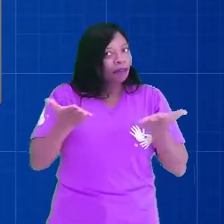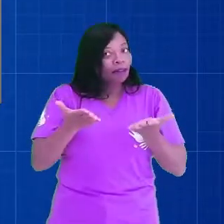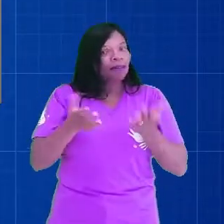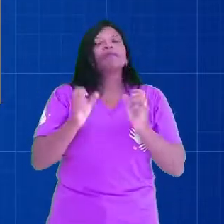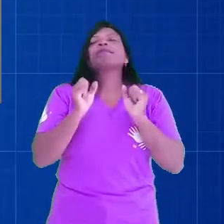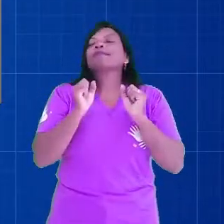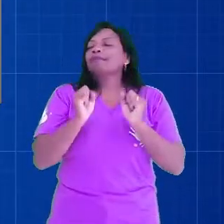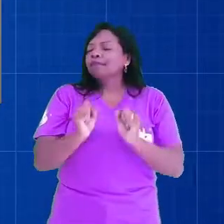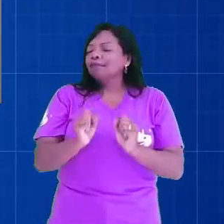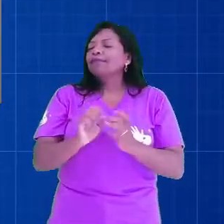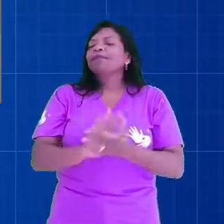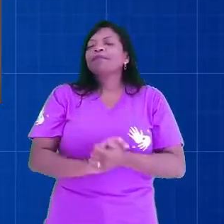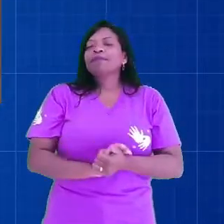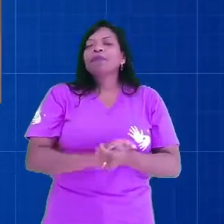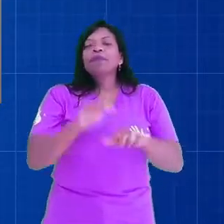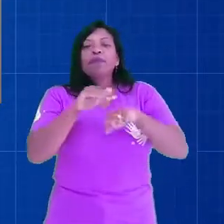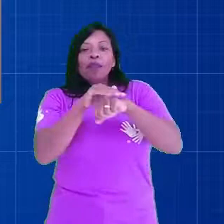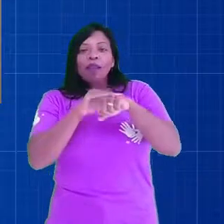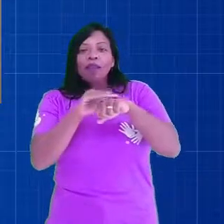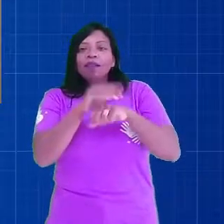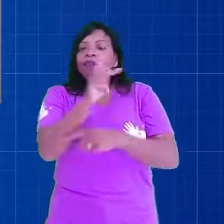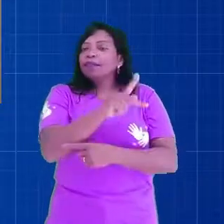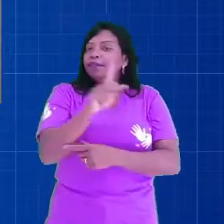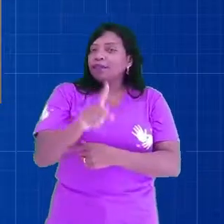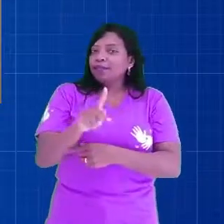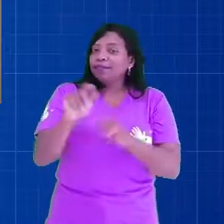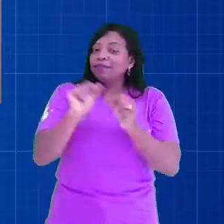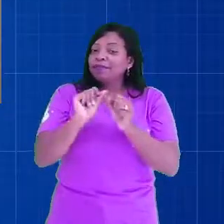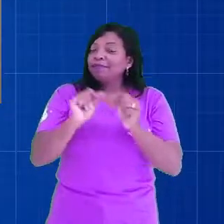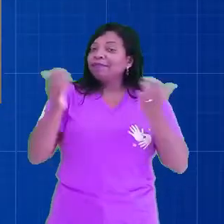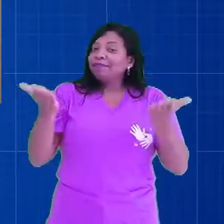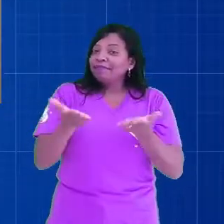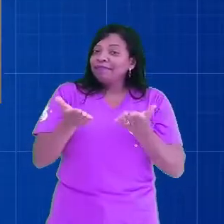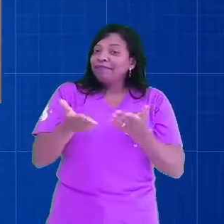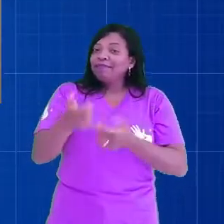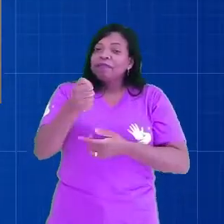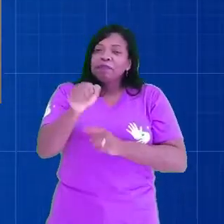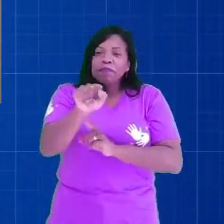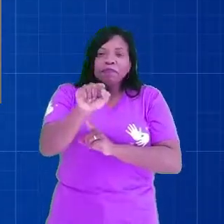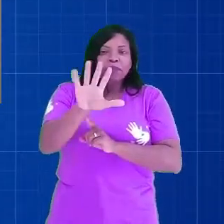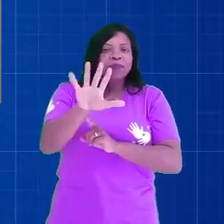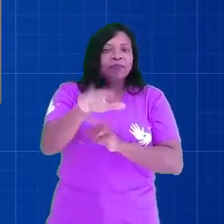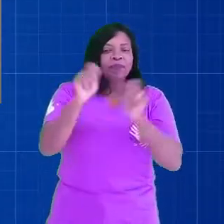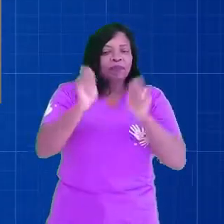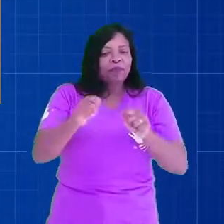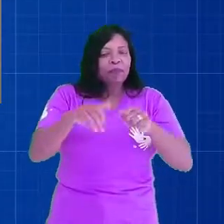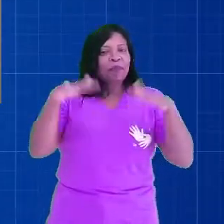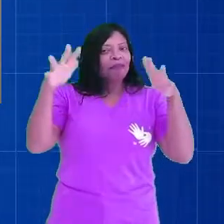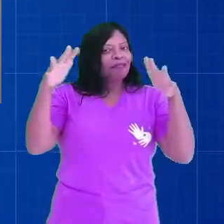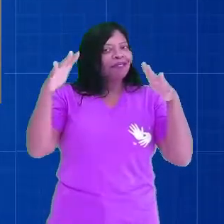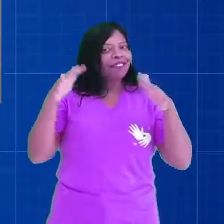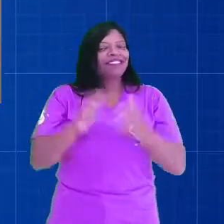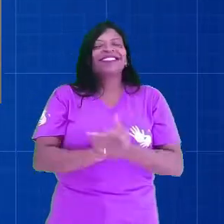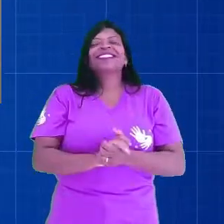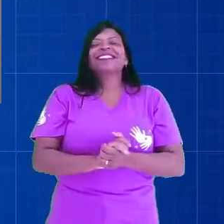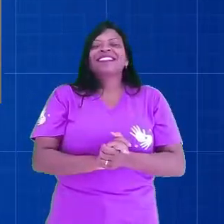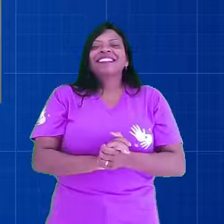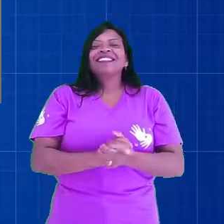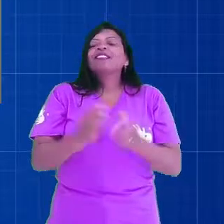agora. Esse daqui vocês podem criar uma lanterna mágica a partir desse copinho. Como é que a gente faz? Vocês